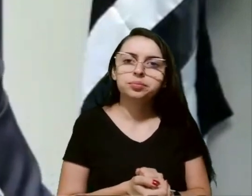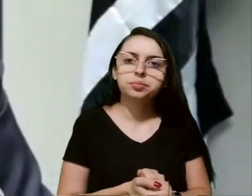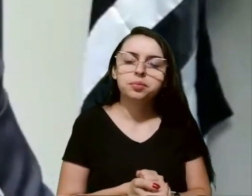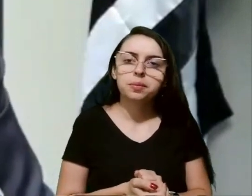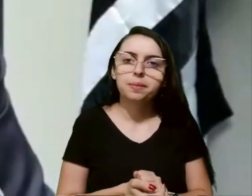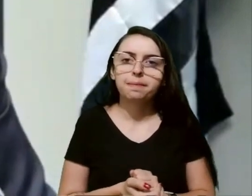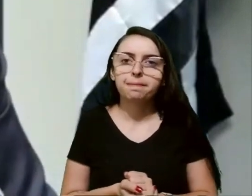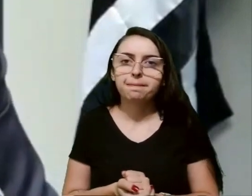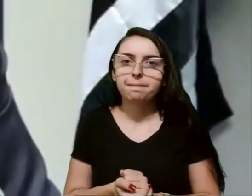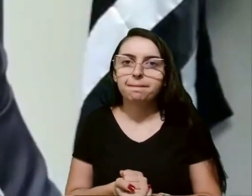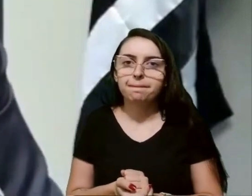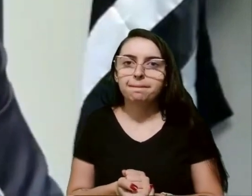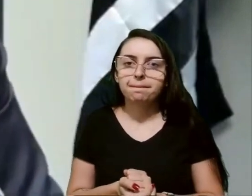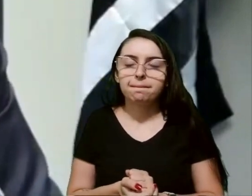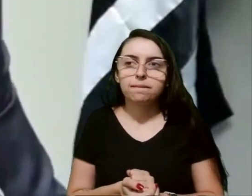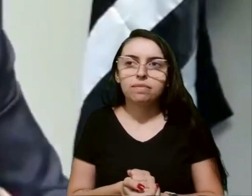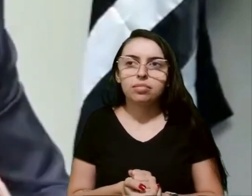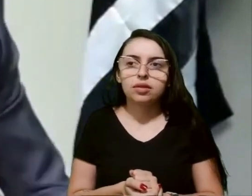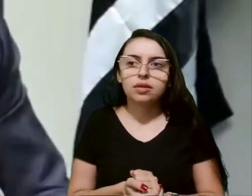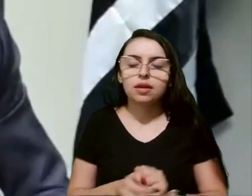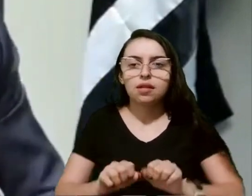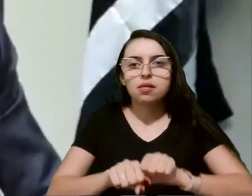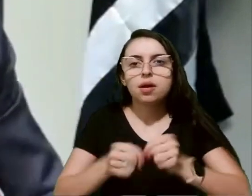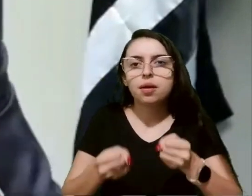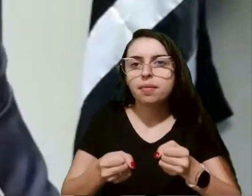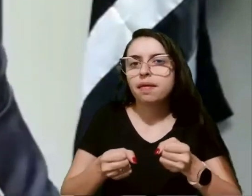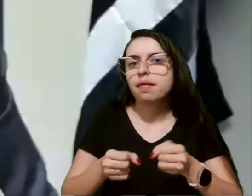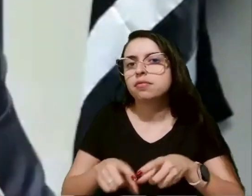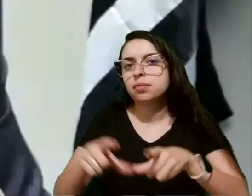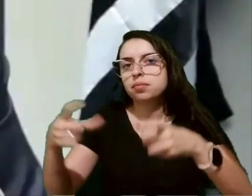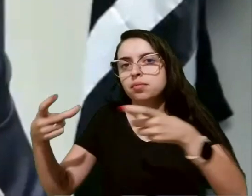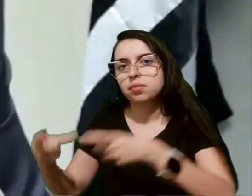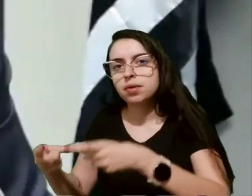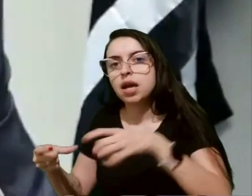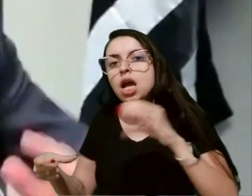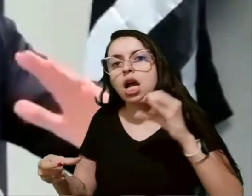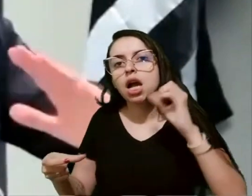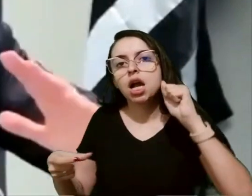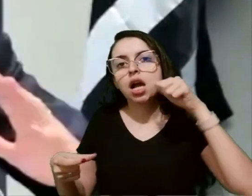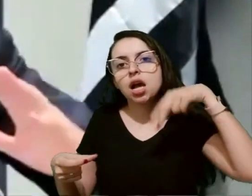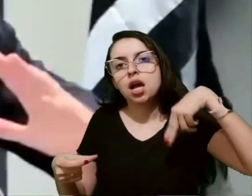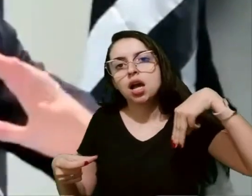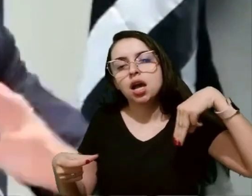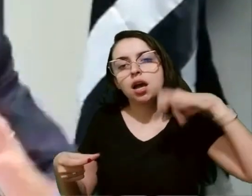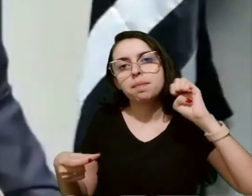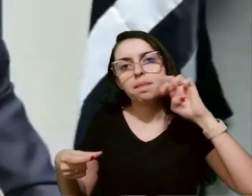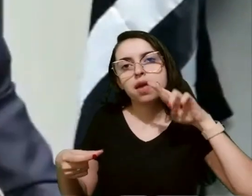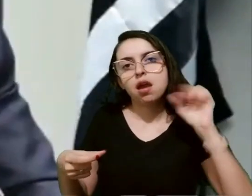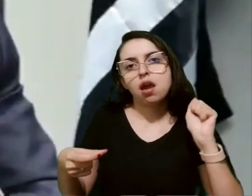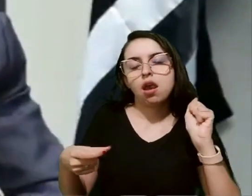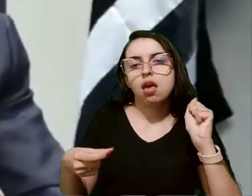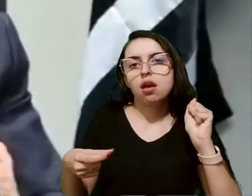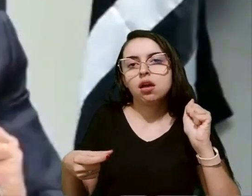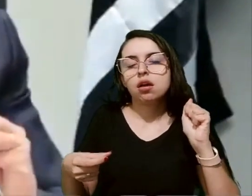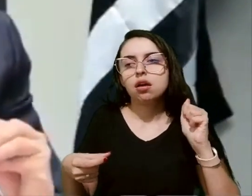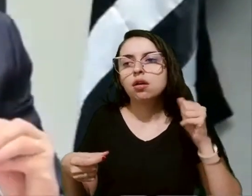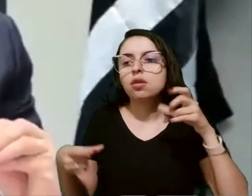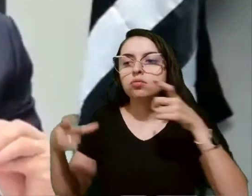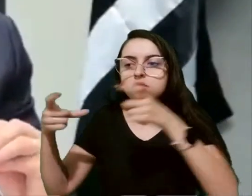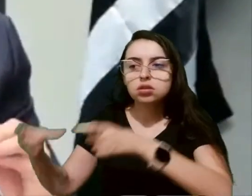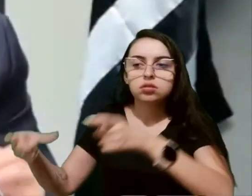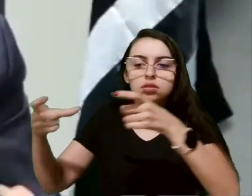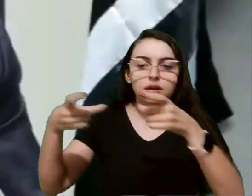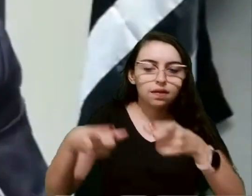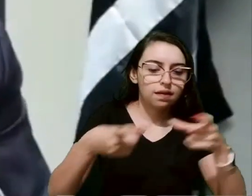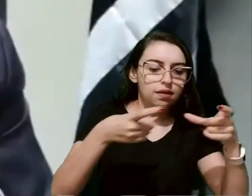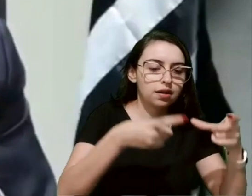seguinte: quando a gente quebrava por câmara, porque, assim, a taxa ela é um agregado. Quando a gente olhava câmara